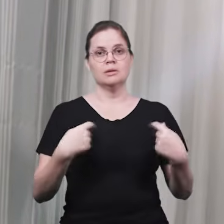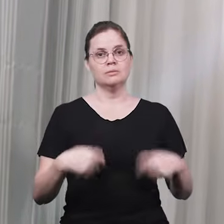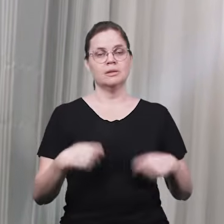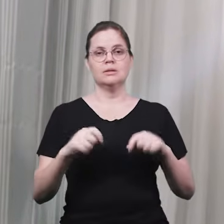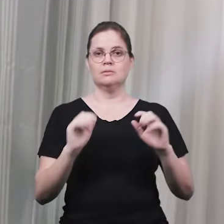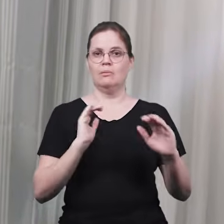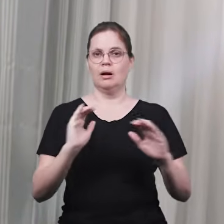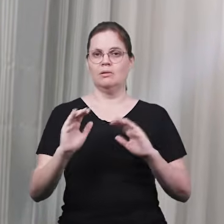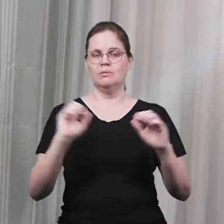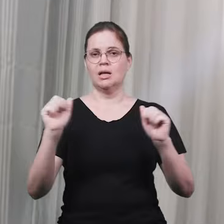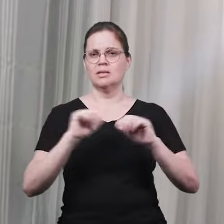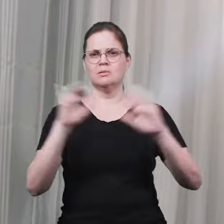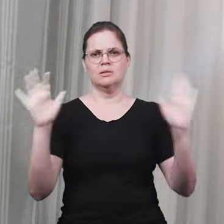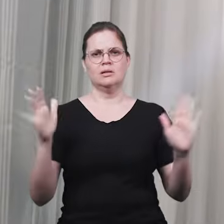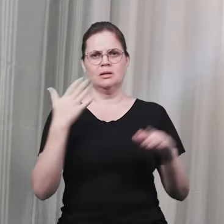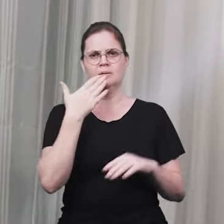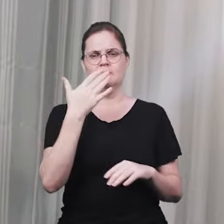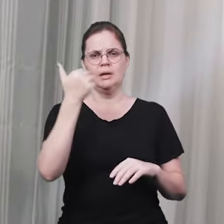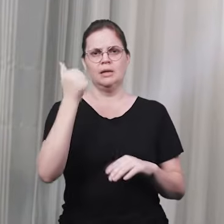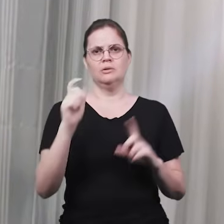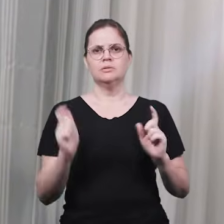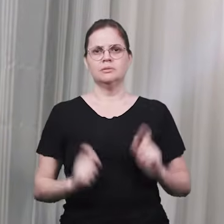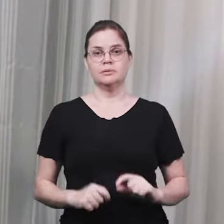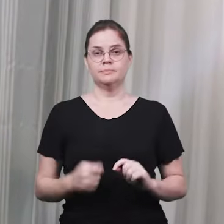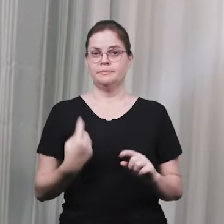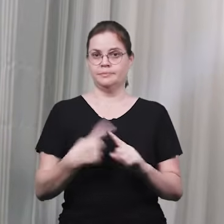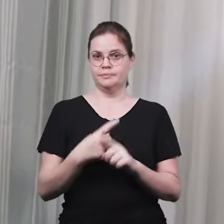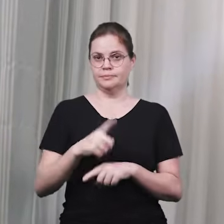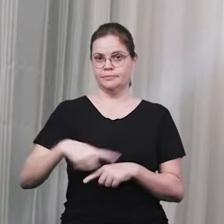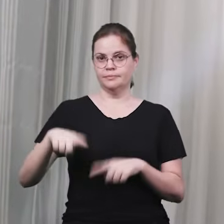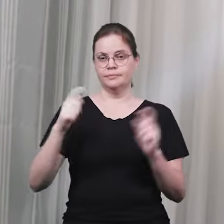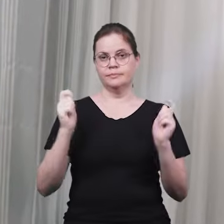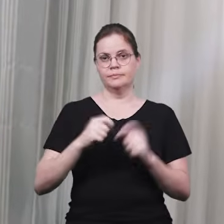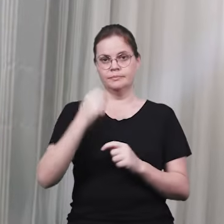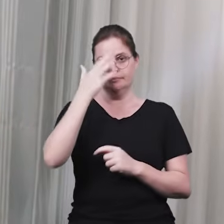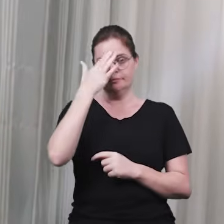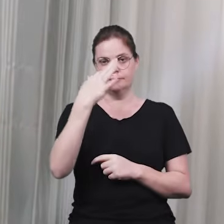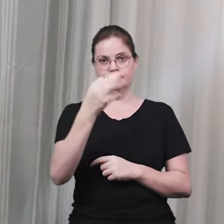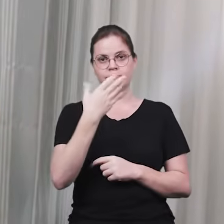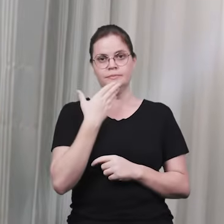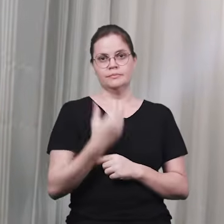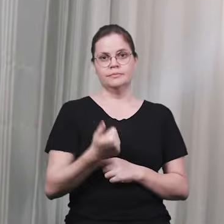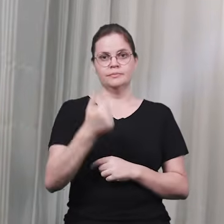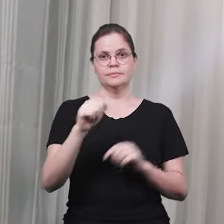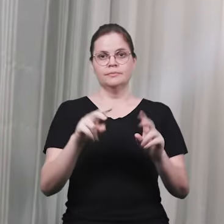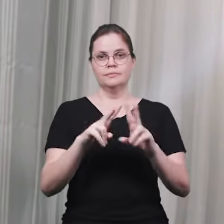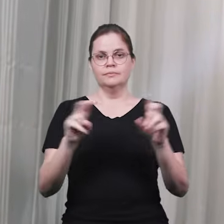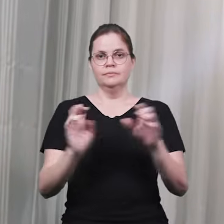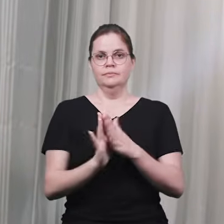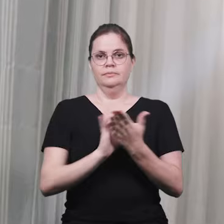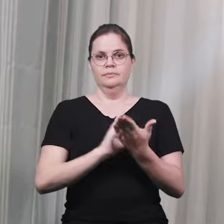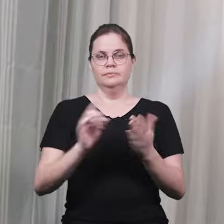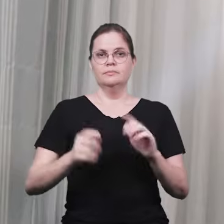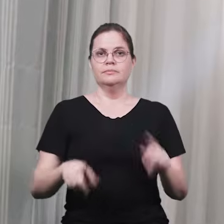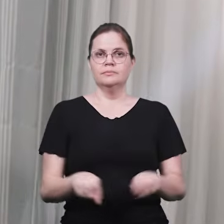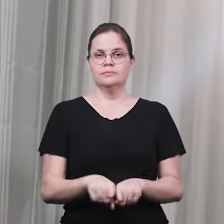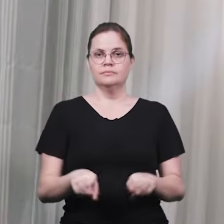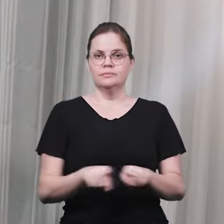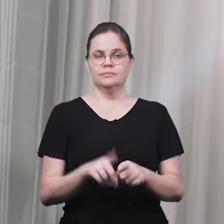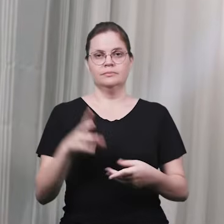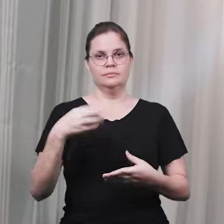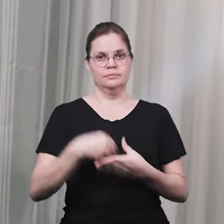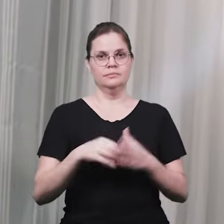mais clara, mais ampla e mais acessível, para que eles possam compreender melhor a palavra de Deus. E por isso nós temos no meio da igreja